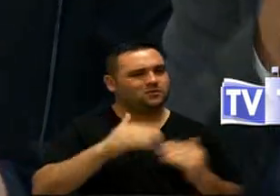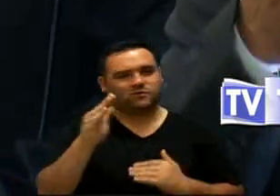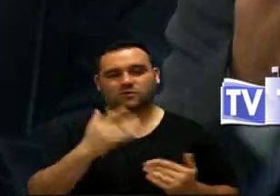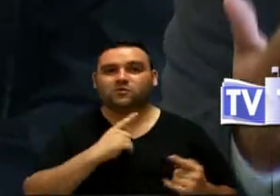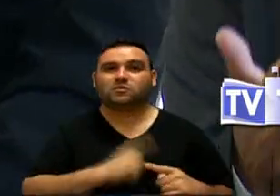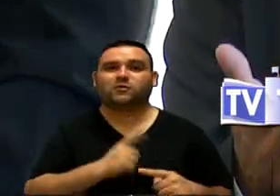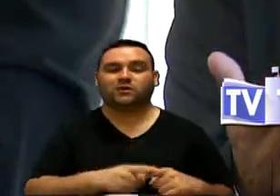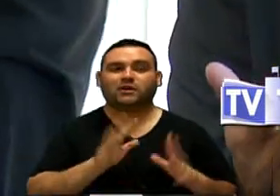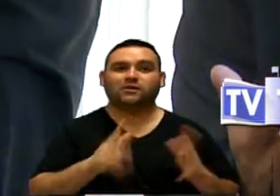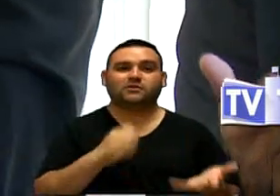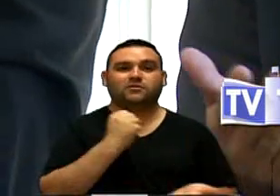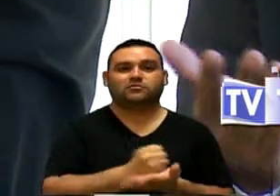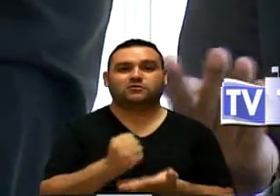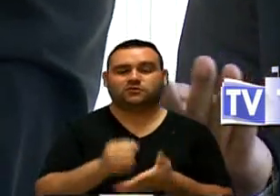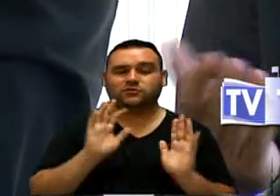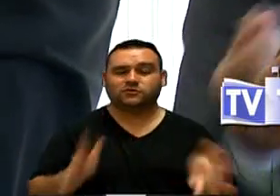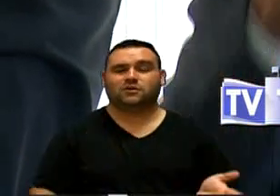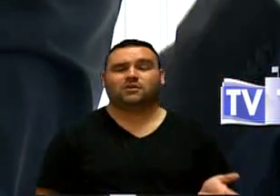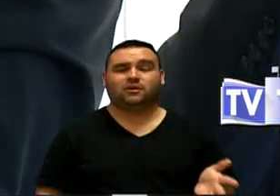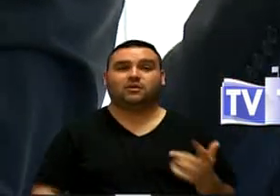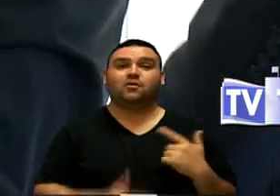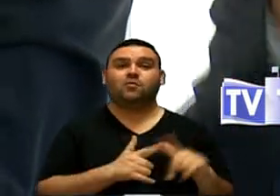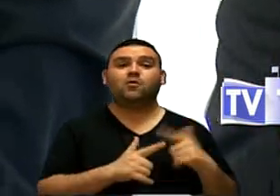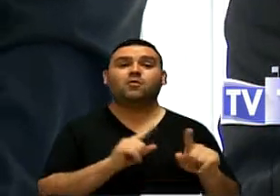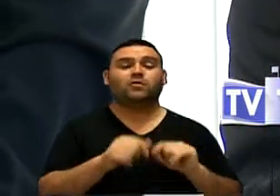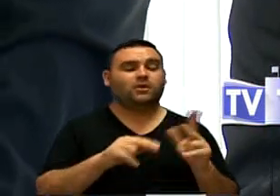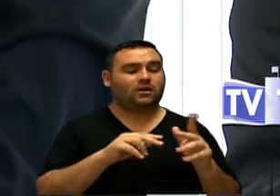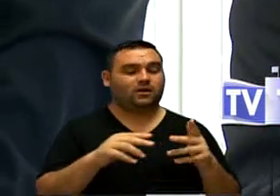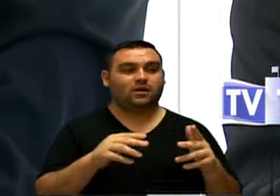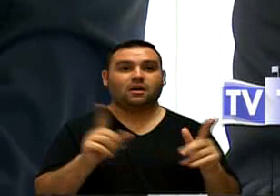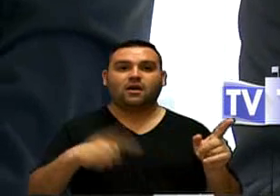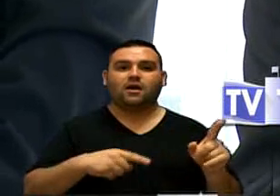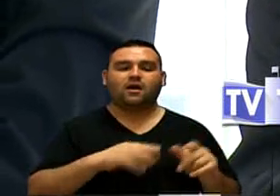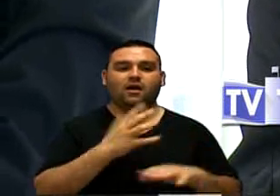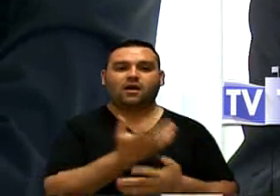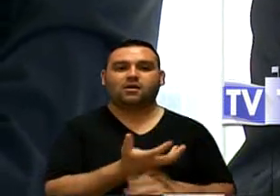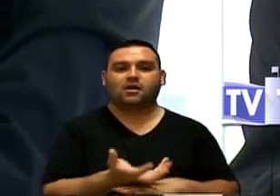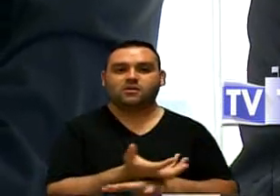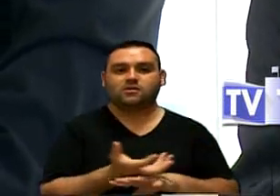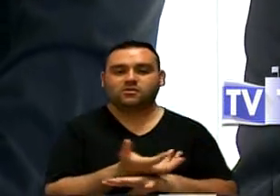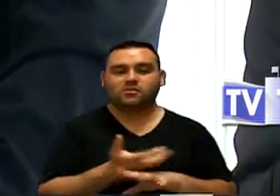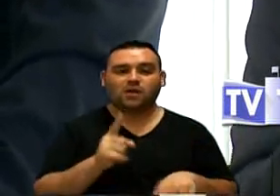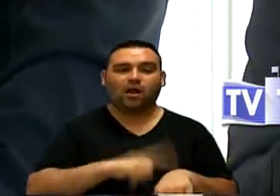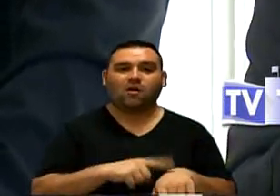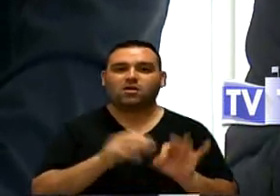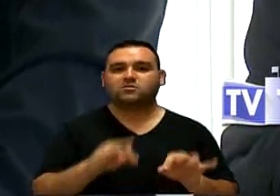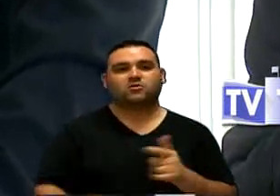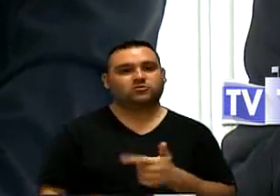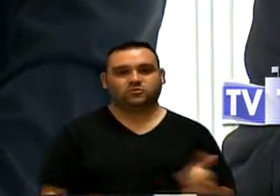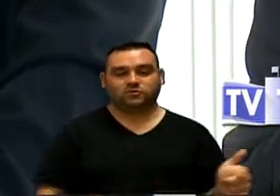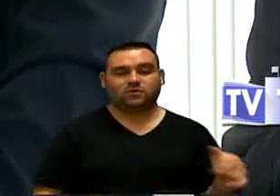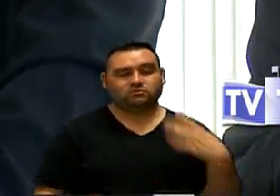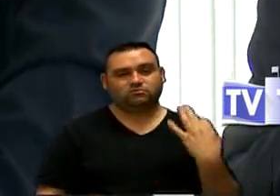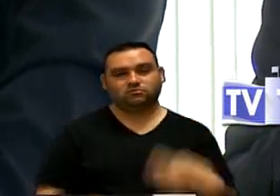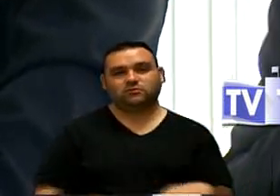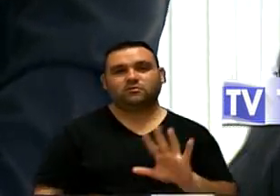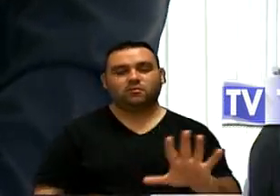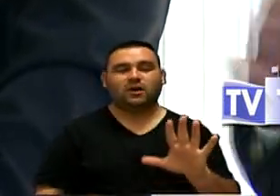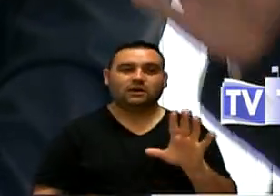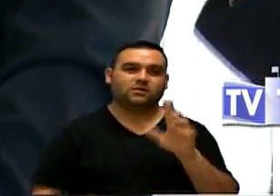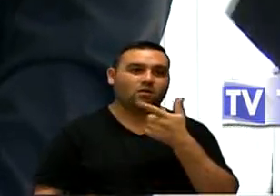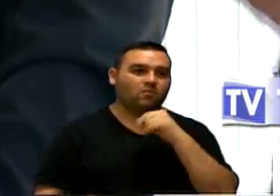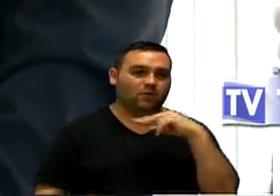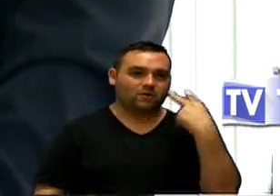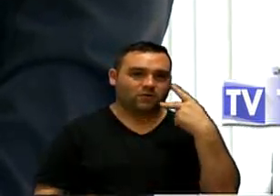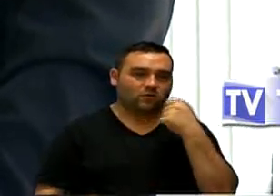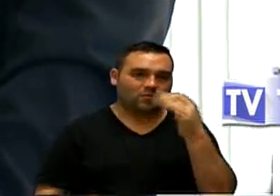isso aí já foi sancionado. É que o problema era justamente com as horas... É só a questão da disciplina. As horas de atividade que não era correto na jornada. Exatamente. Mas assim, o